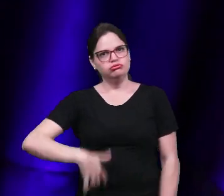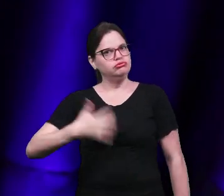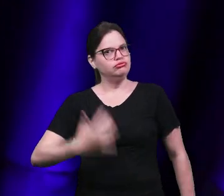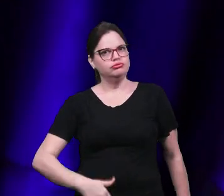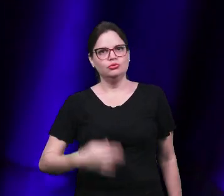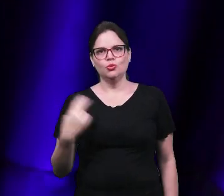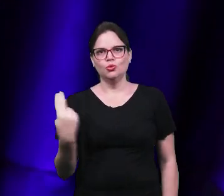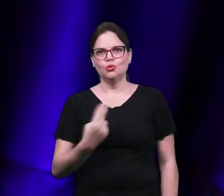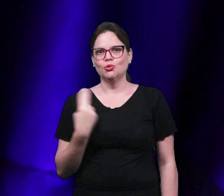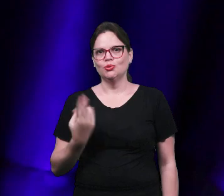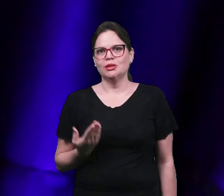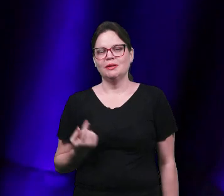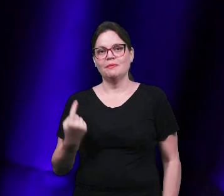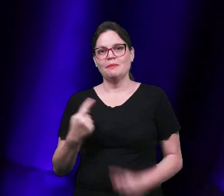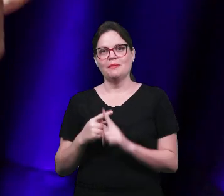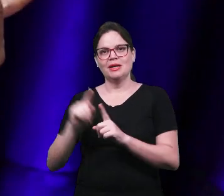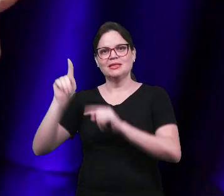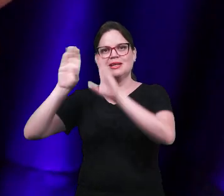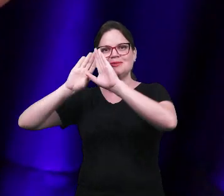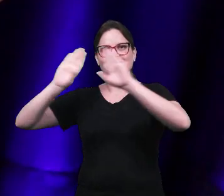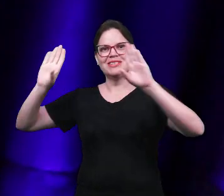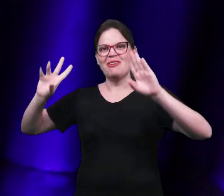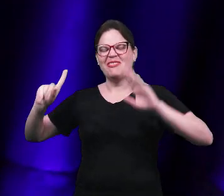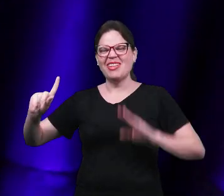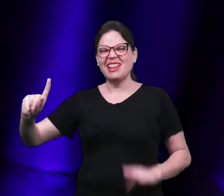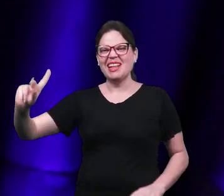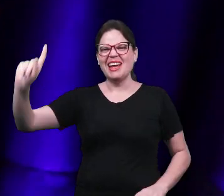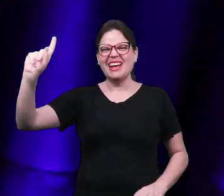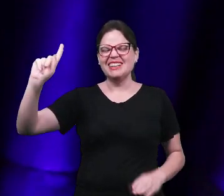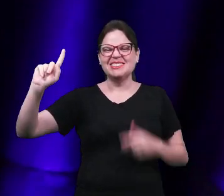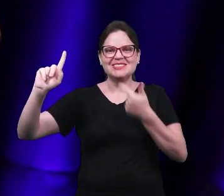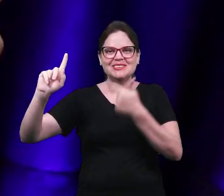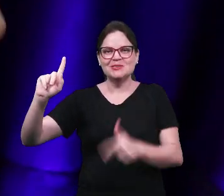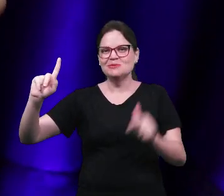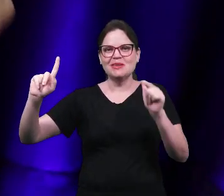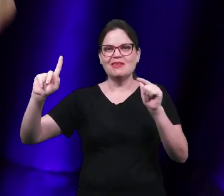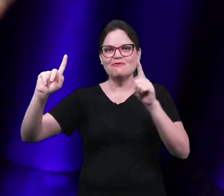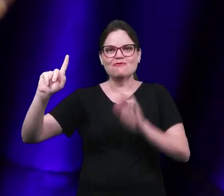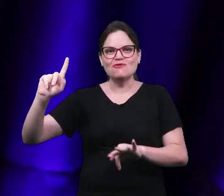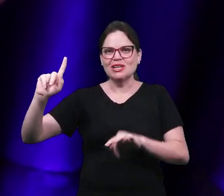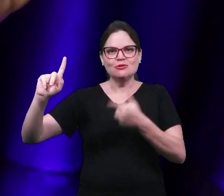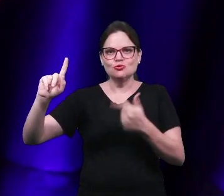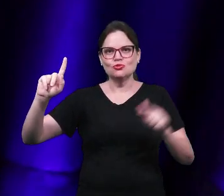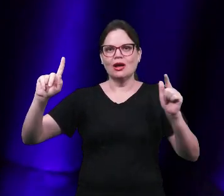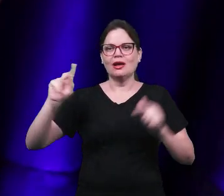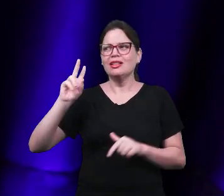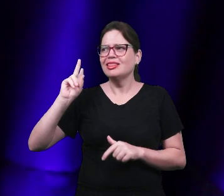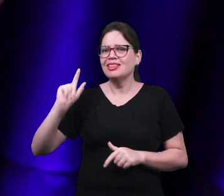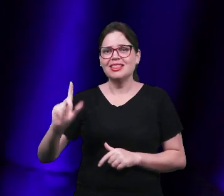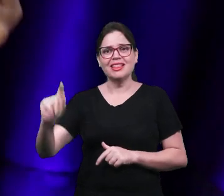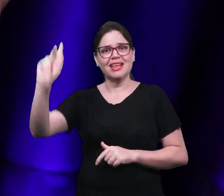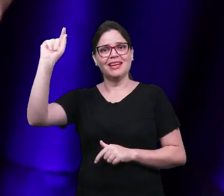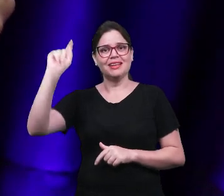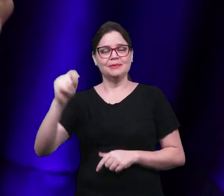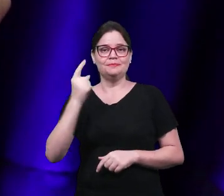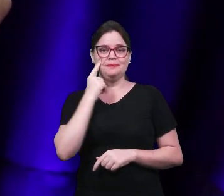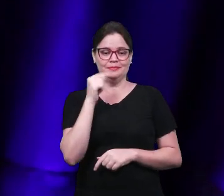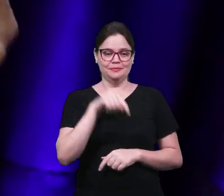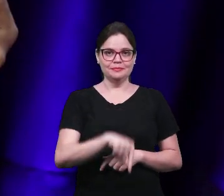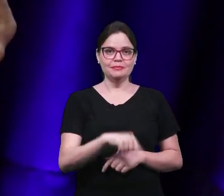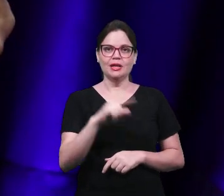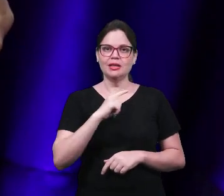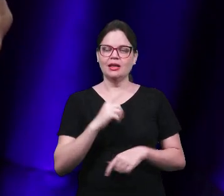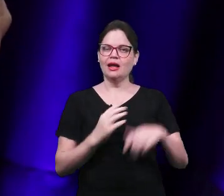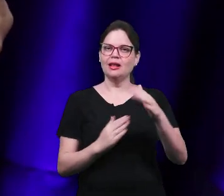a eternidade não tem fim. Não tem fim. Não tem fim. Então a vida aqui, todos esses mostram os limites